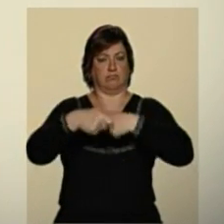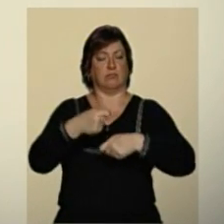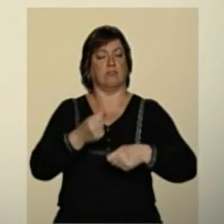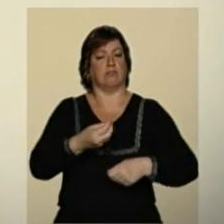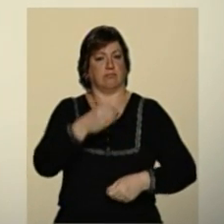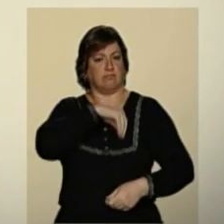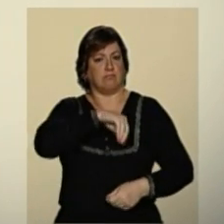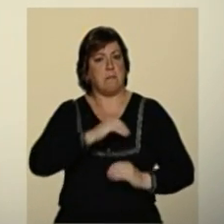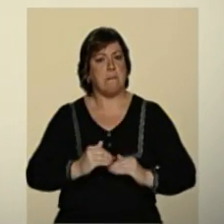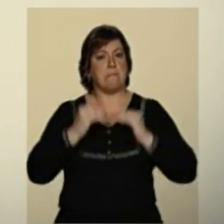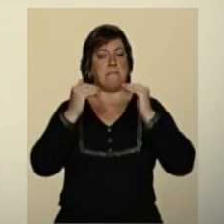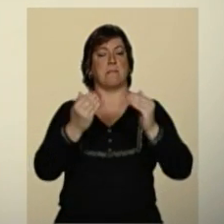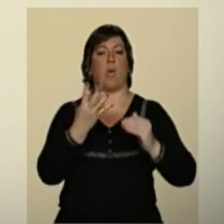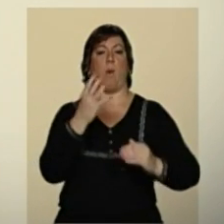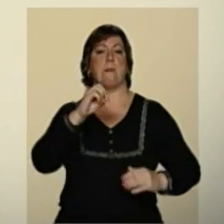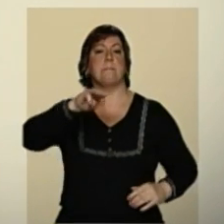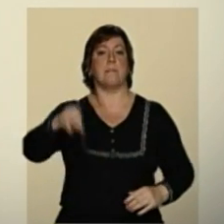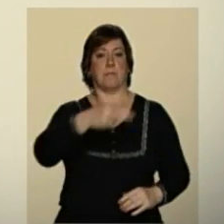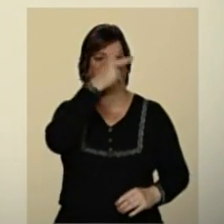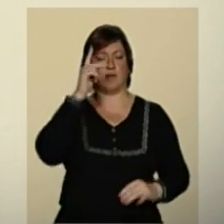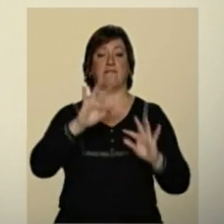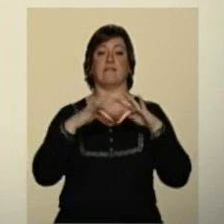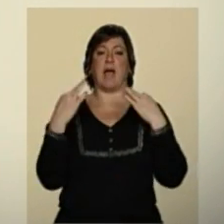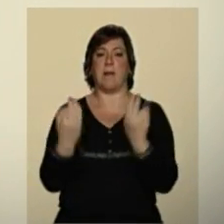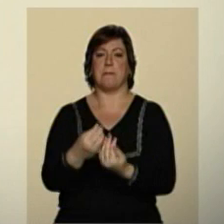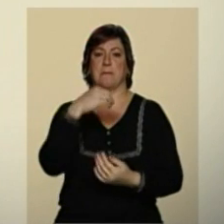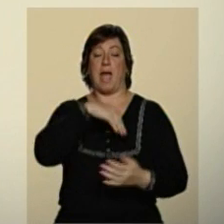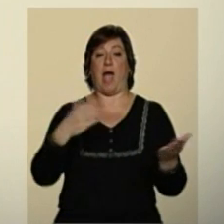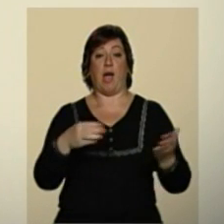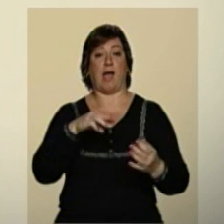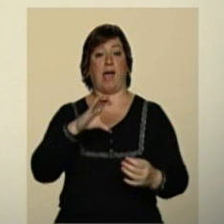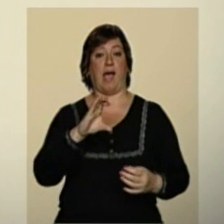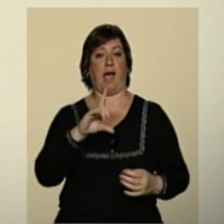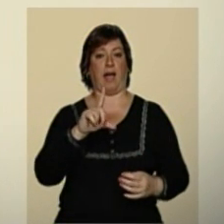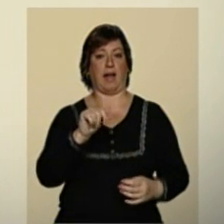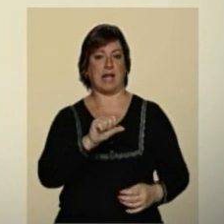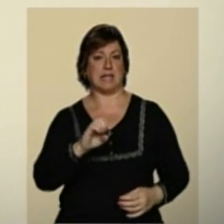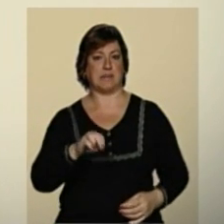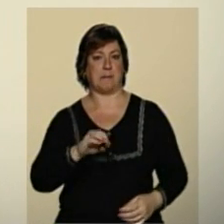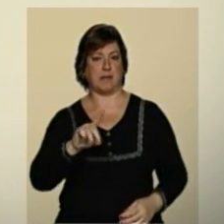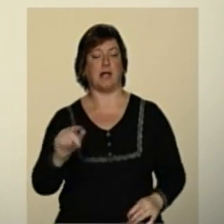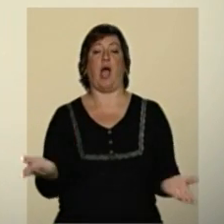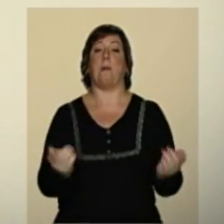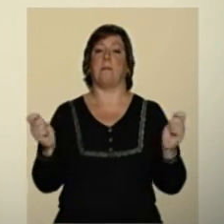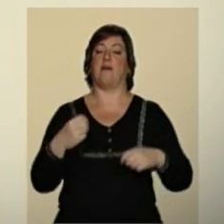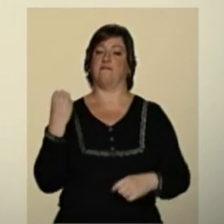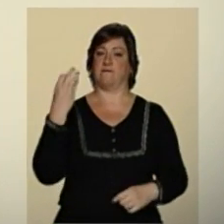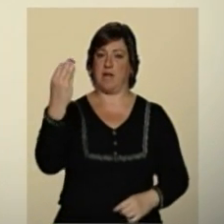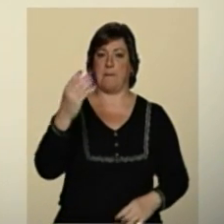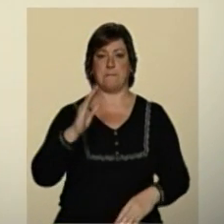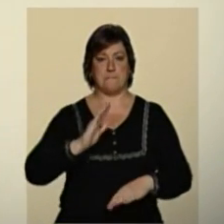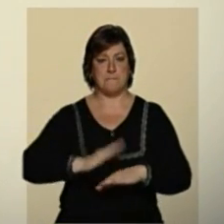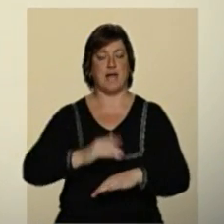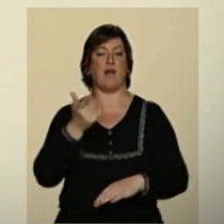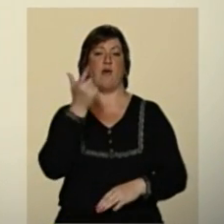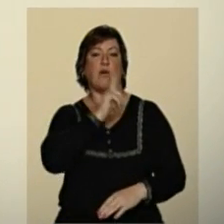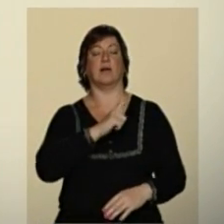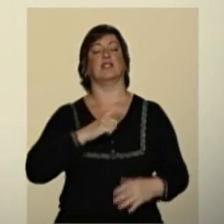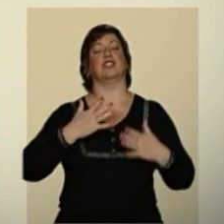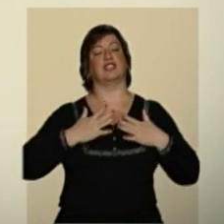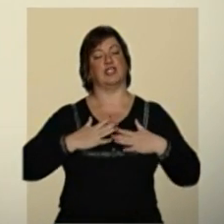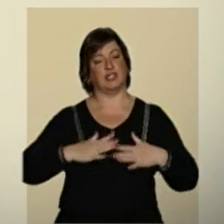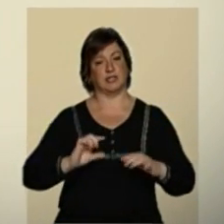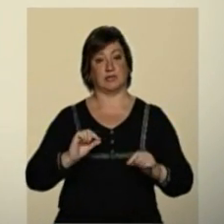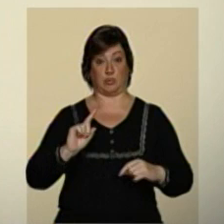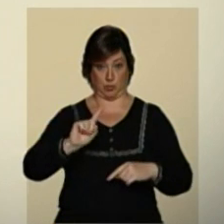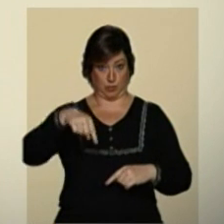pessoas são famílias que melhoraram de vida e agora podem viajar mais e Usufruir de seu descanso nos